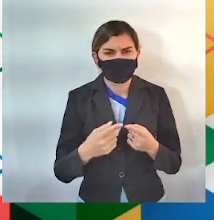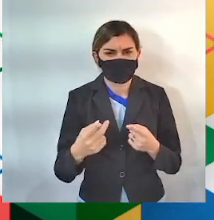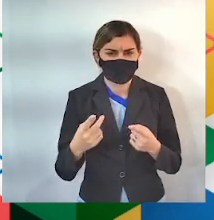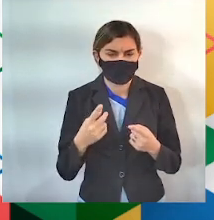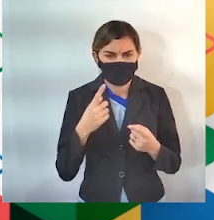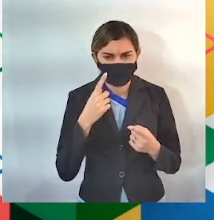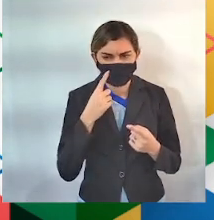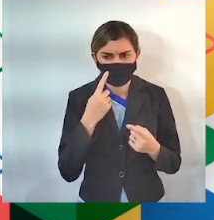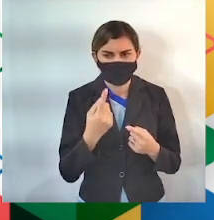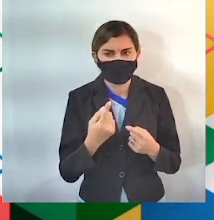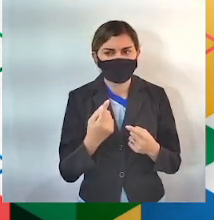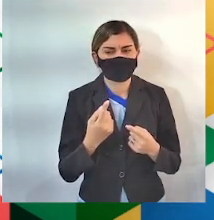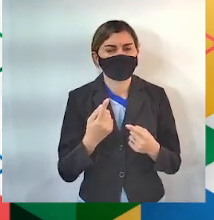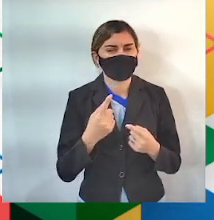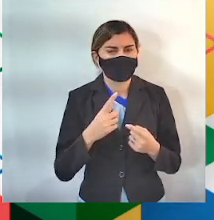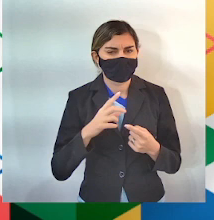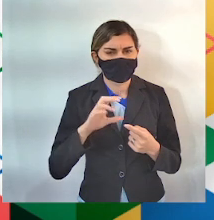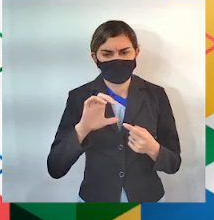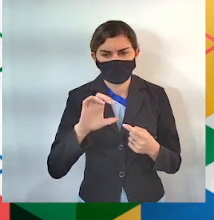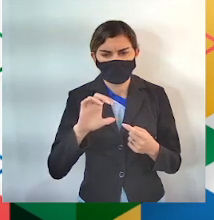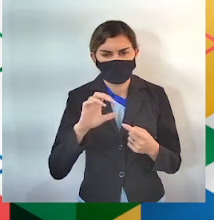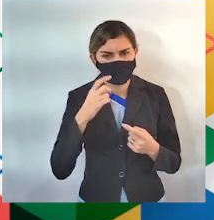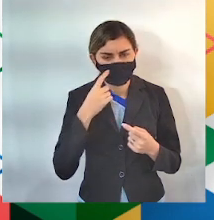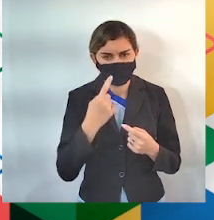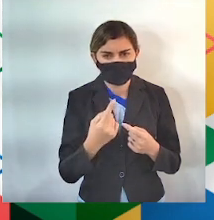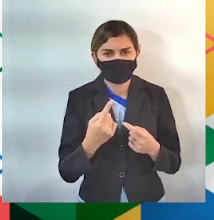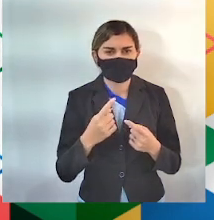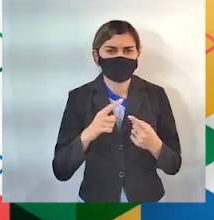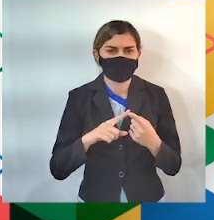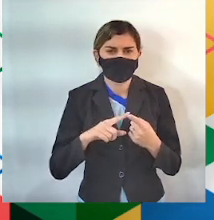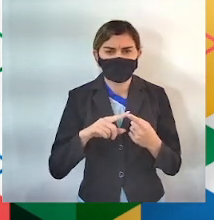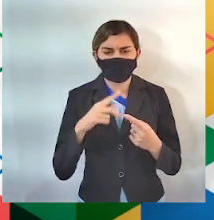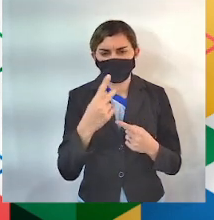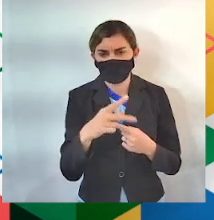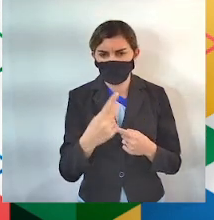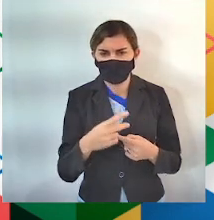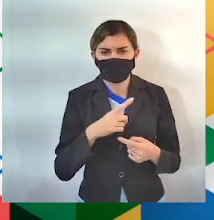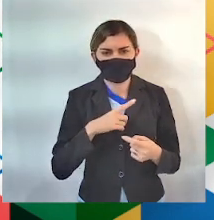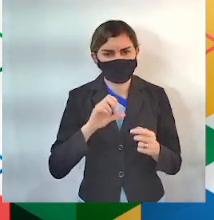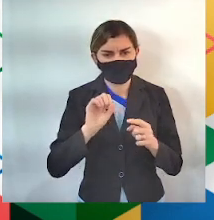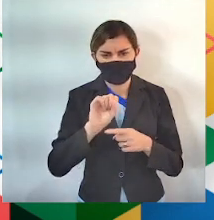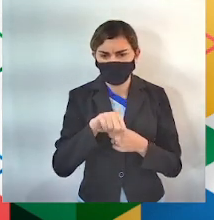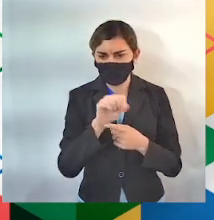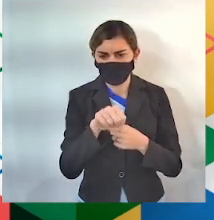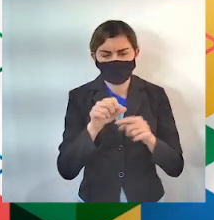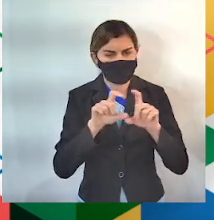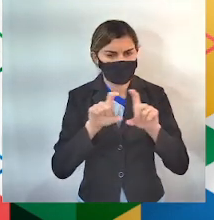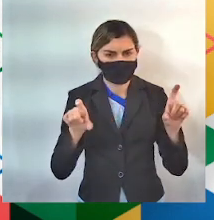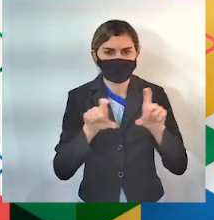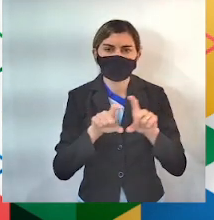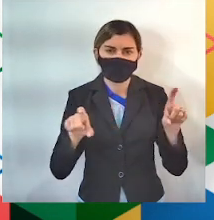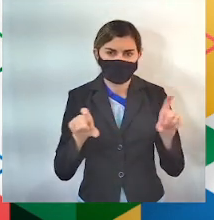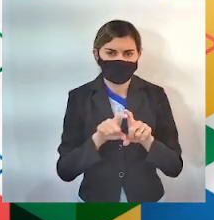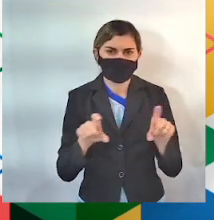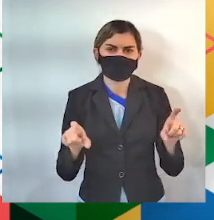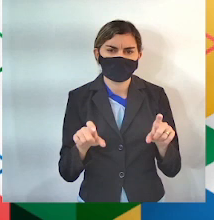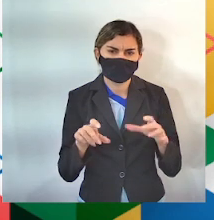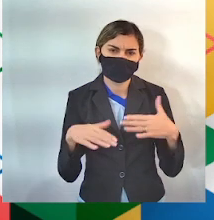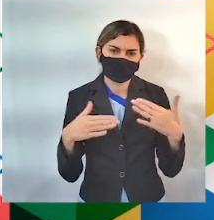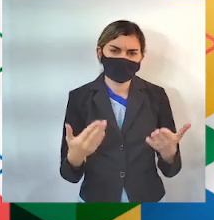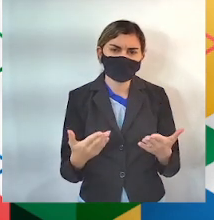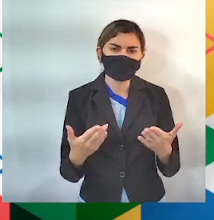linda. Veja que o pronome she, aí, ele está como sujeito da oração. Então, ele é